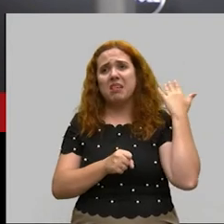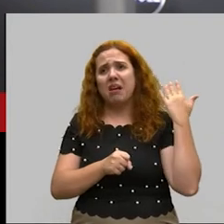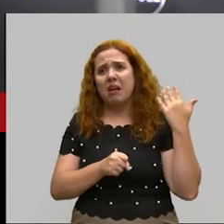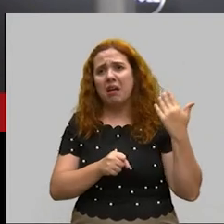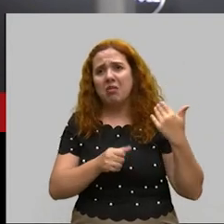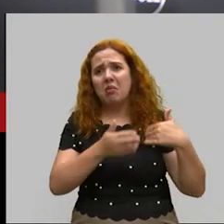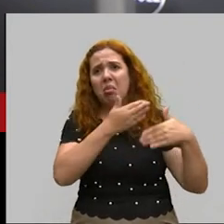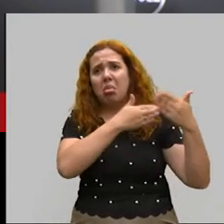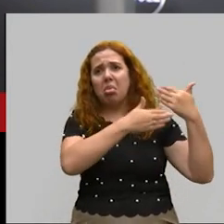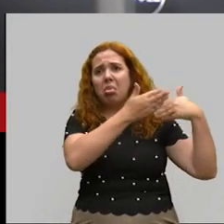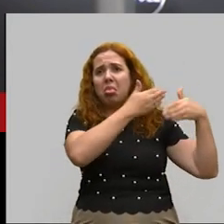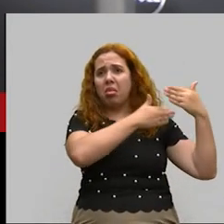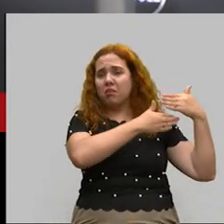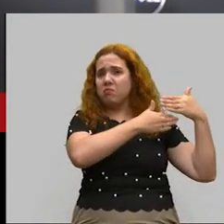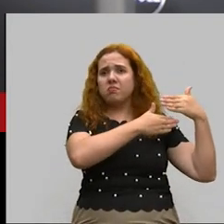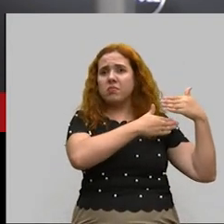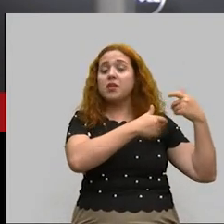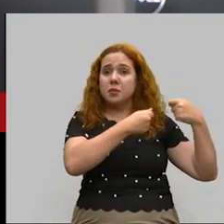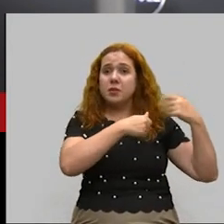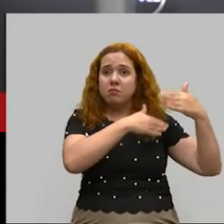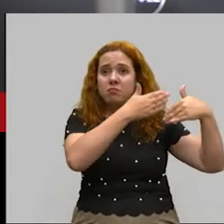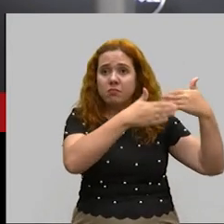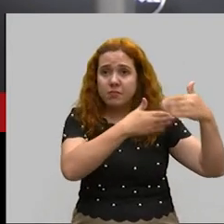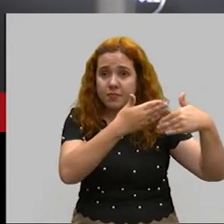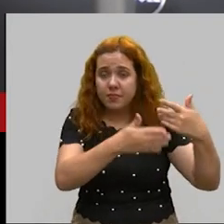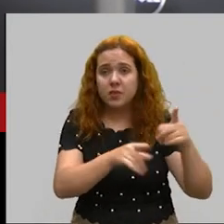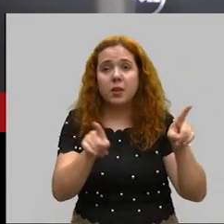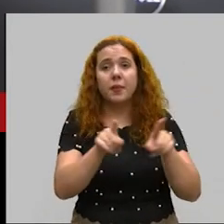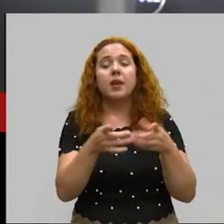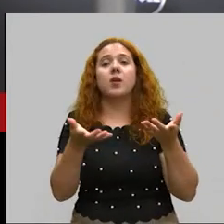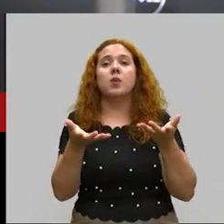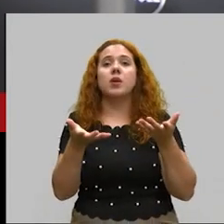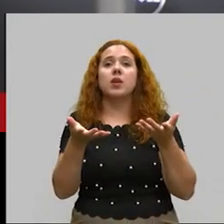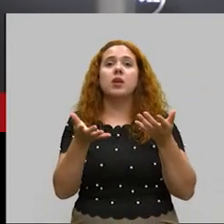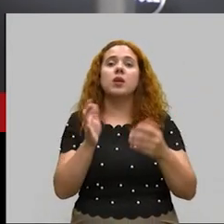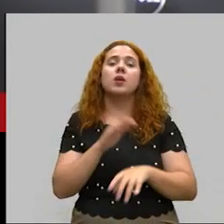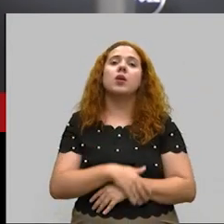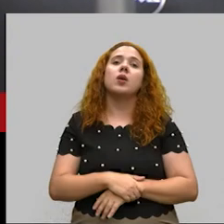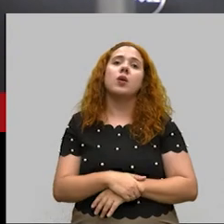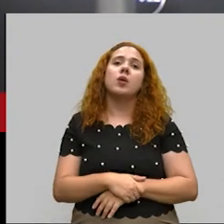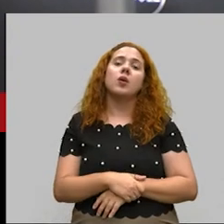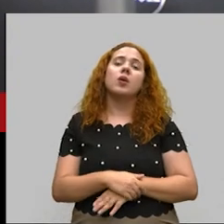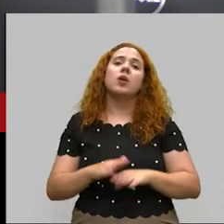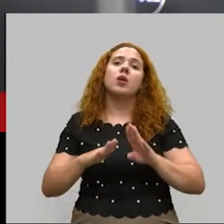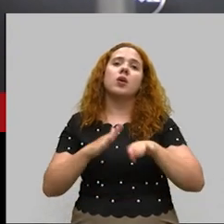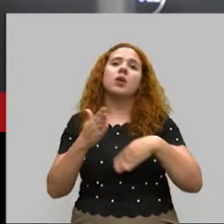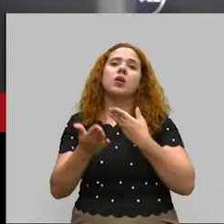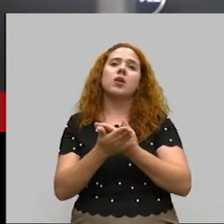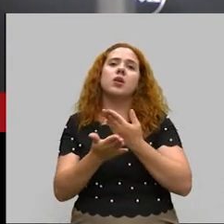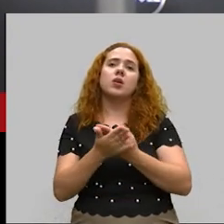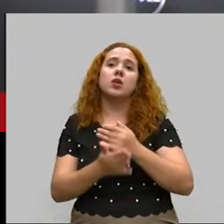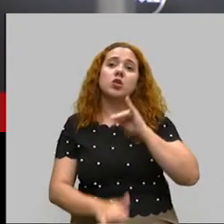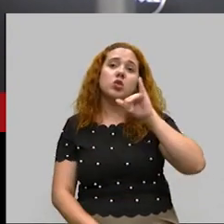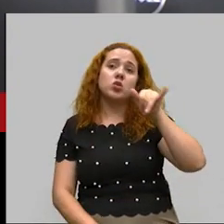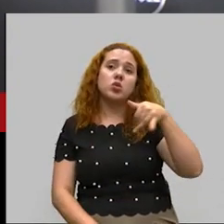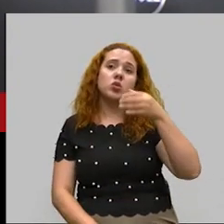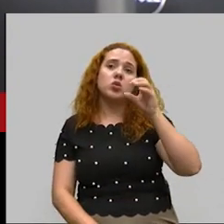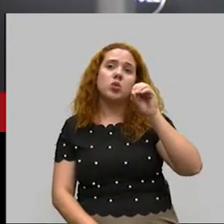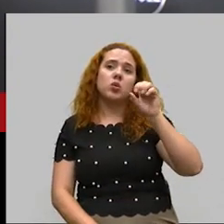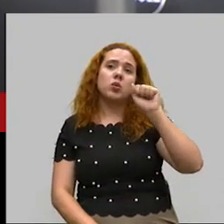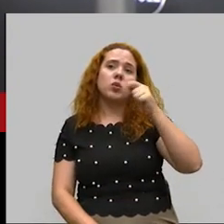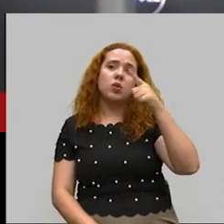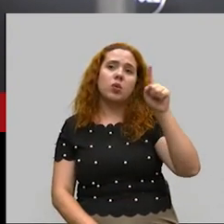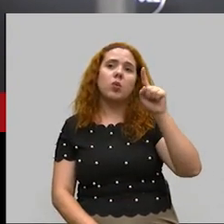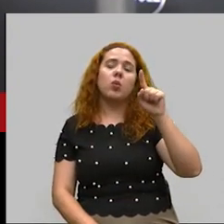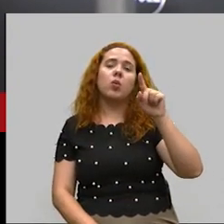aproveitar também o espaço para denunciar eh uma situação na Escola Estadual João Wesley lá em Governador Valadares na